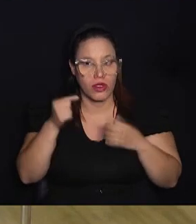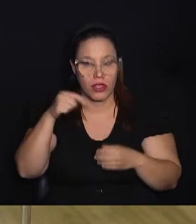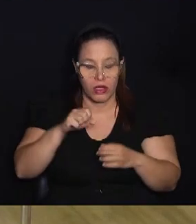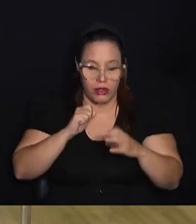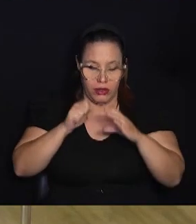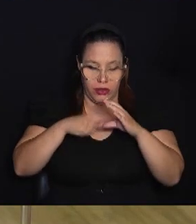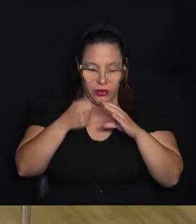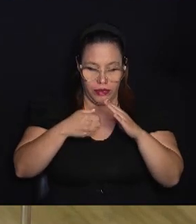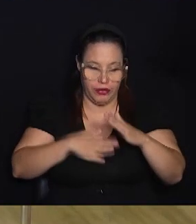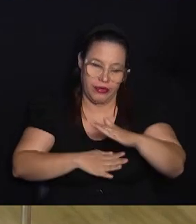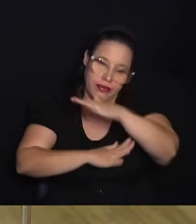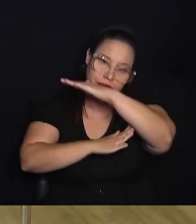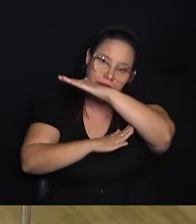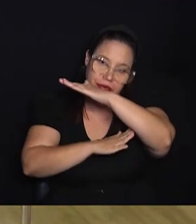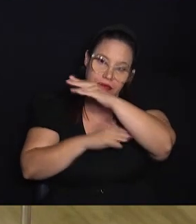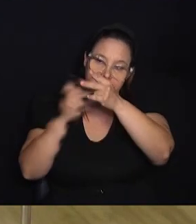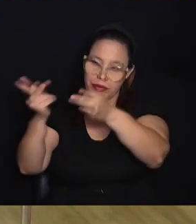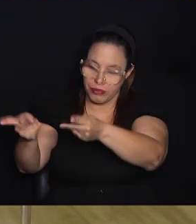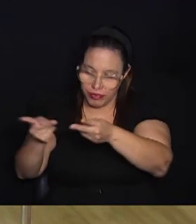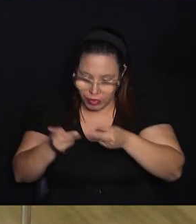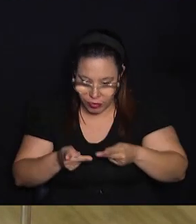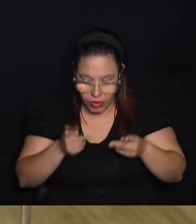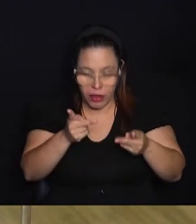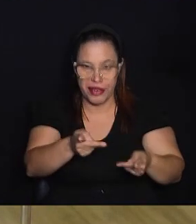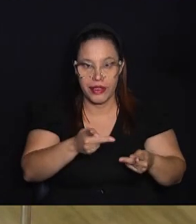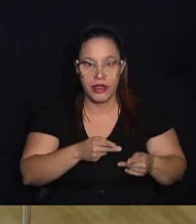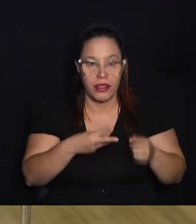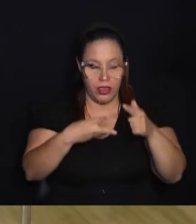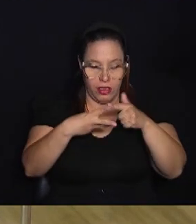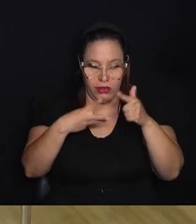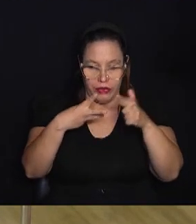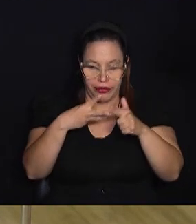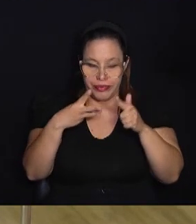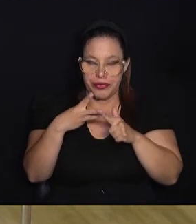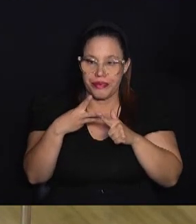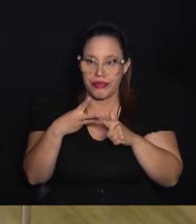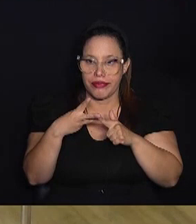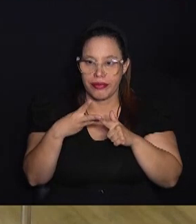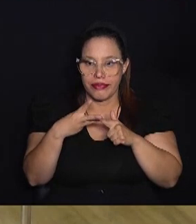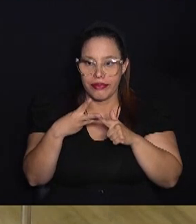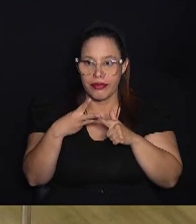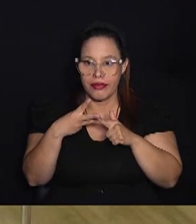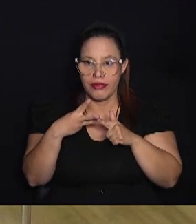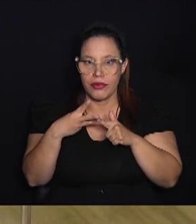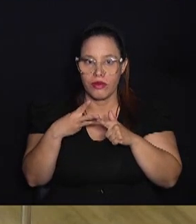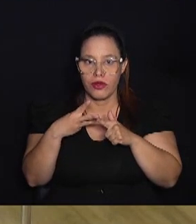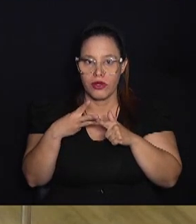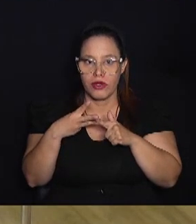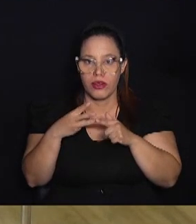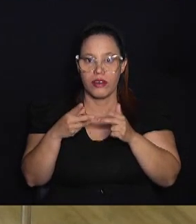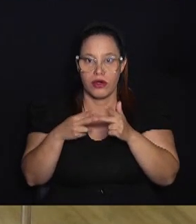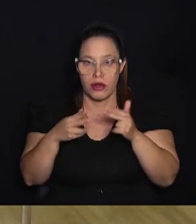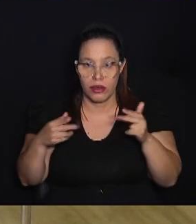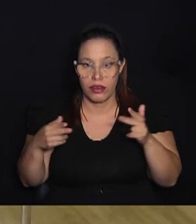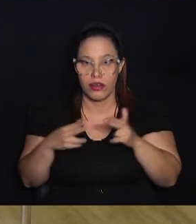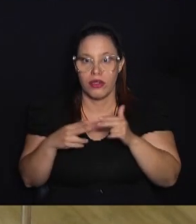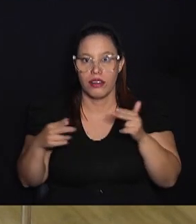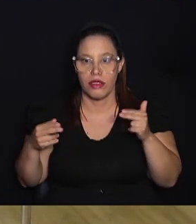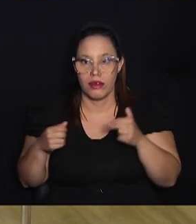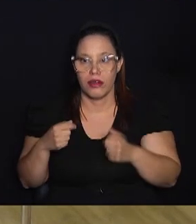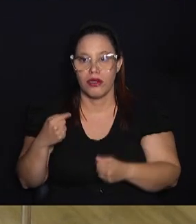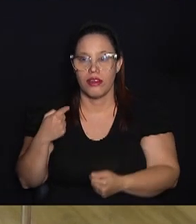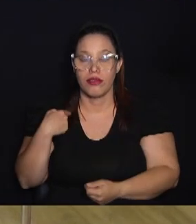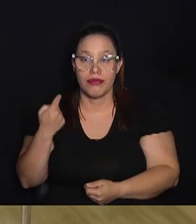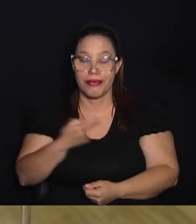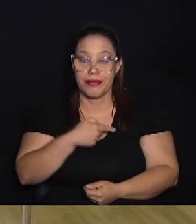Câmara nós convidamos Olha só temos três pessoas aqui que vão fazer a diferença na nossa